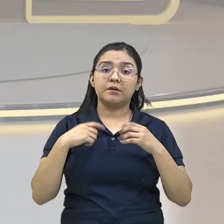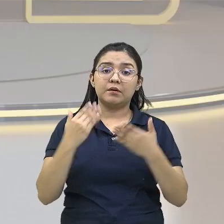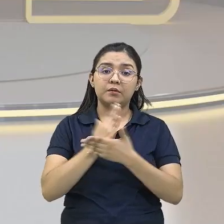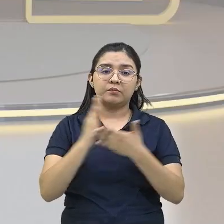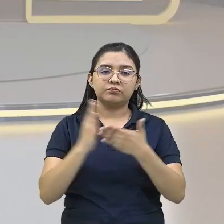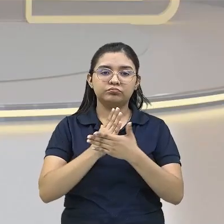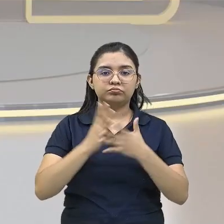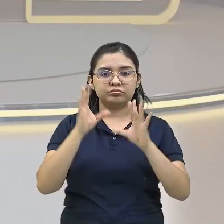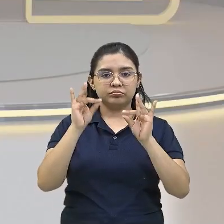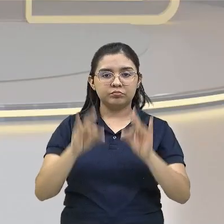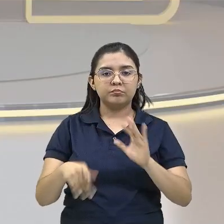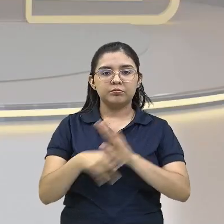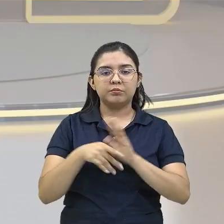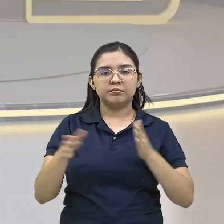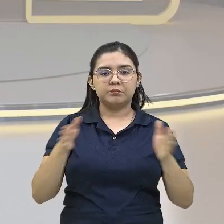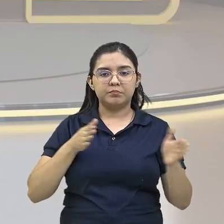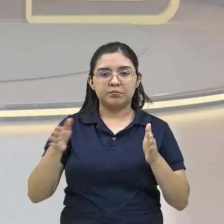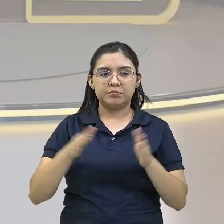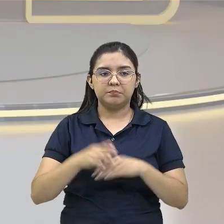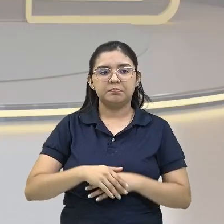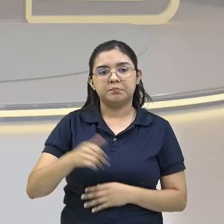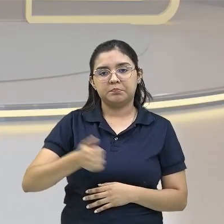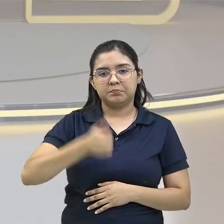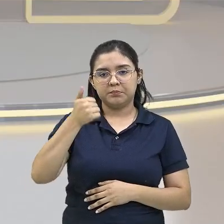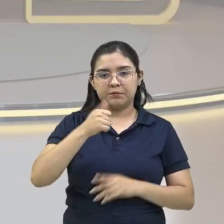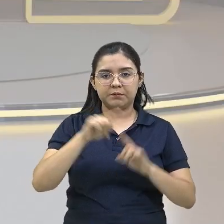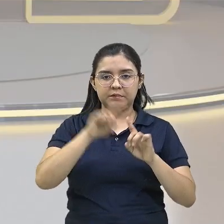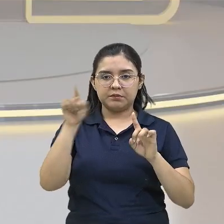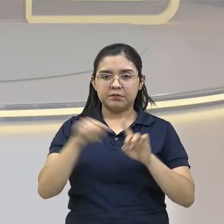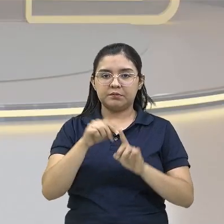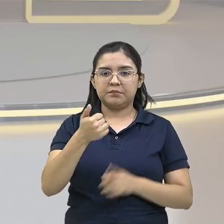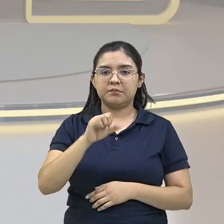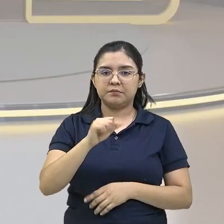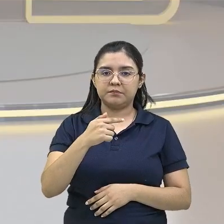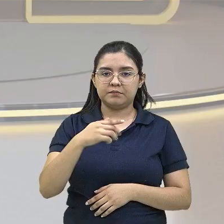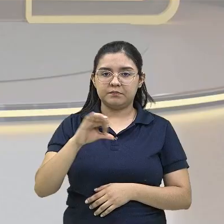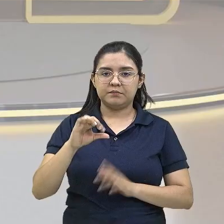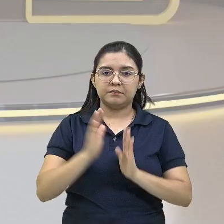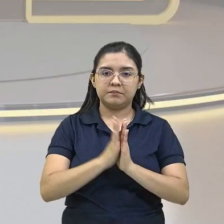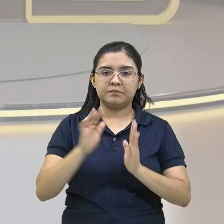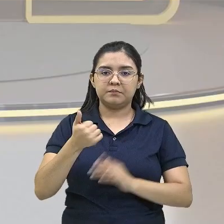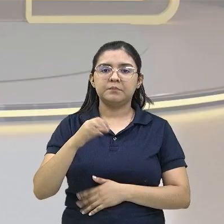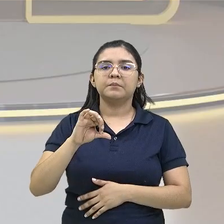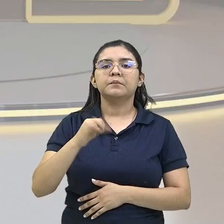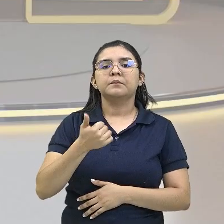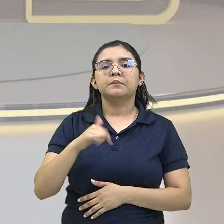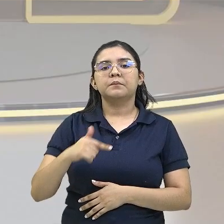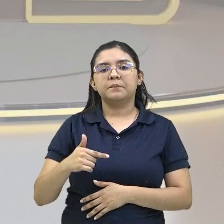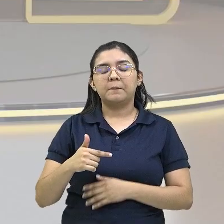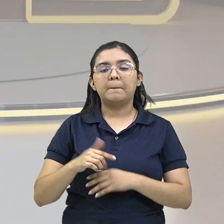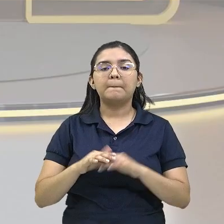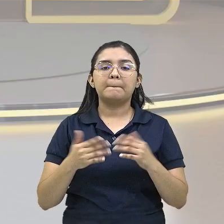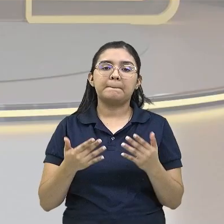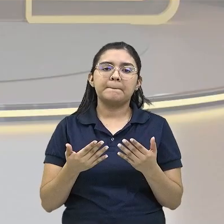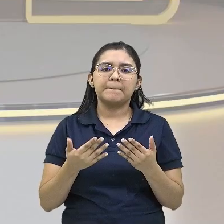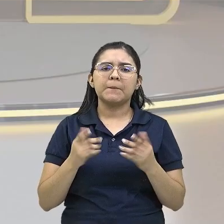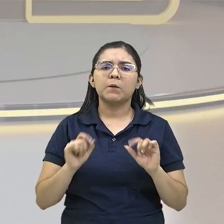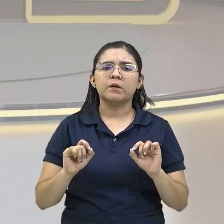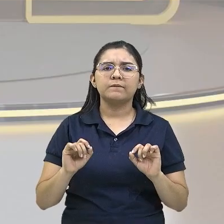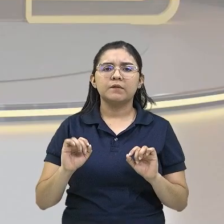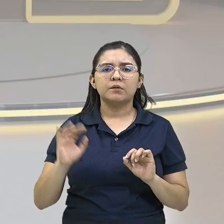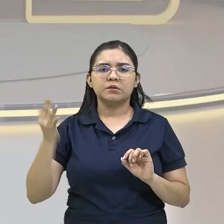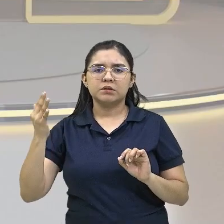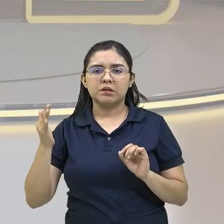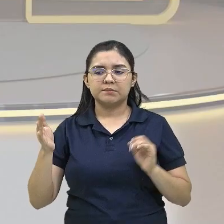esse momento, tá? Onde o primeiro ciclo nós temos 1879 a 1912, tá? E o que vai acontecer